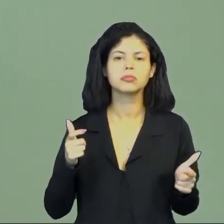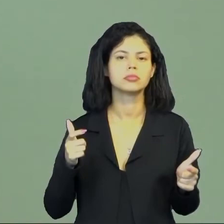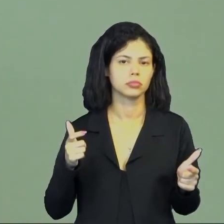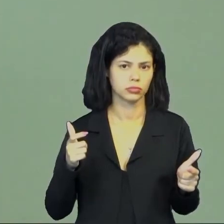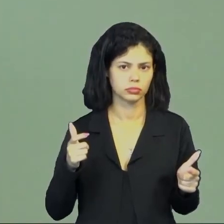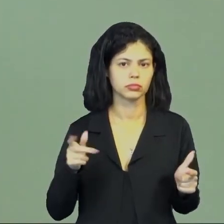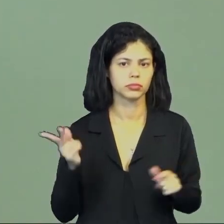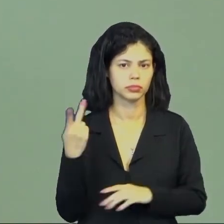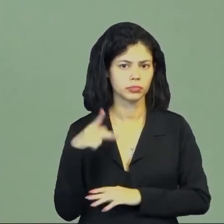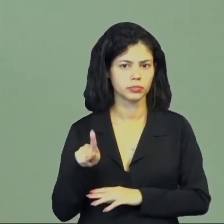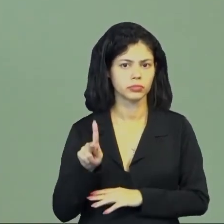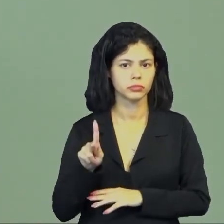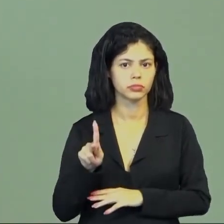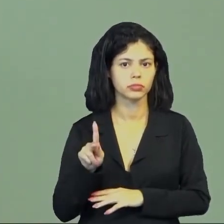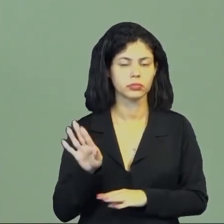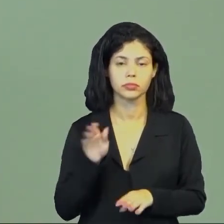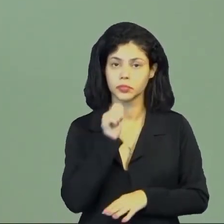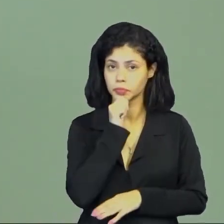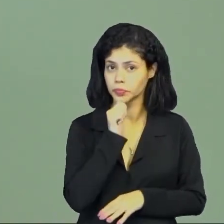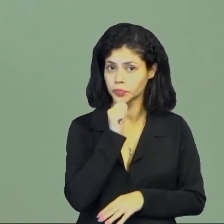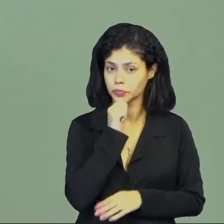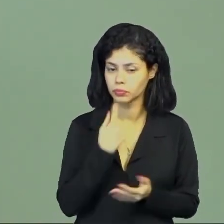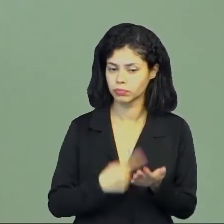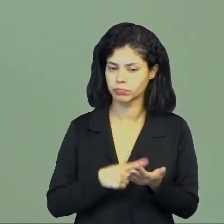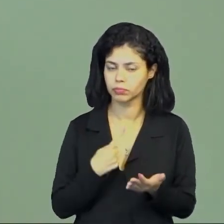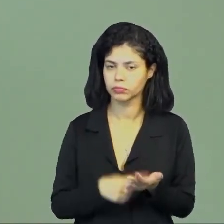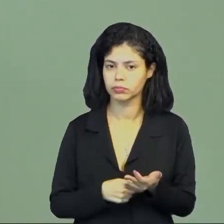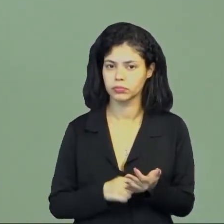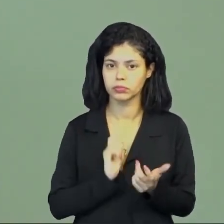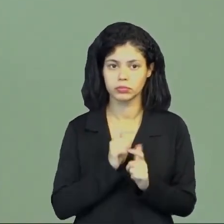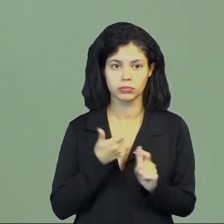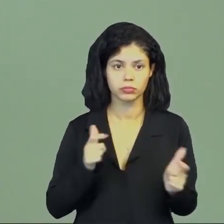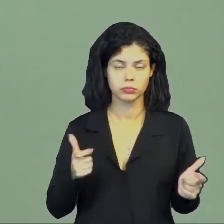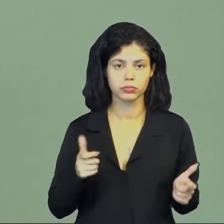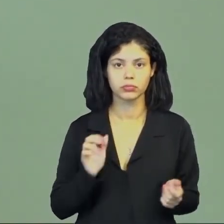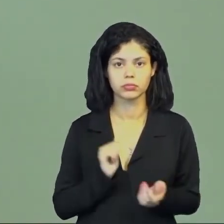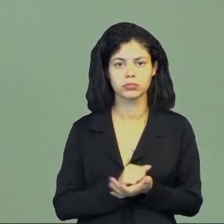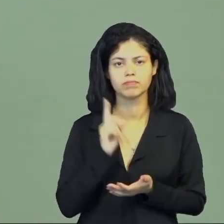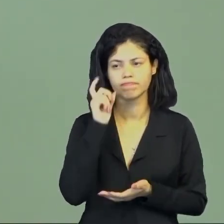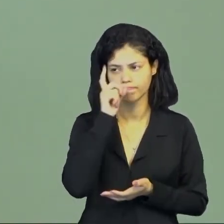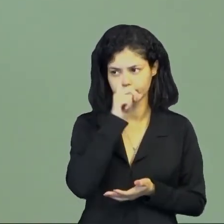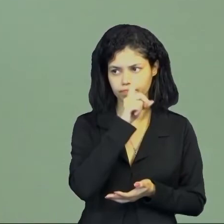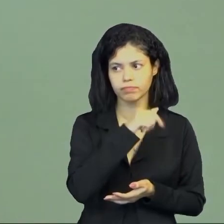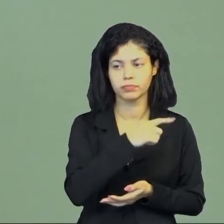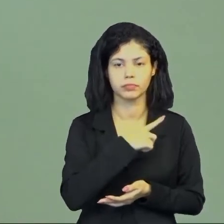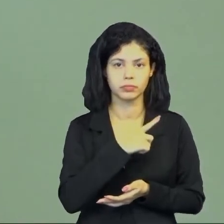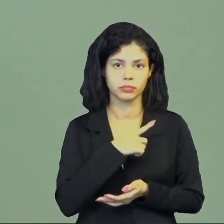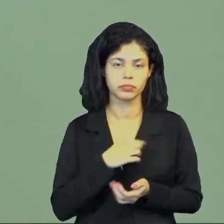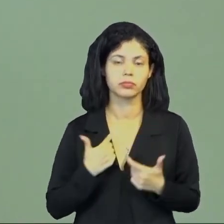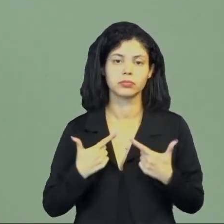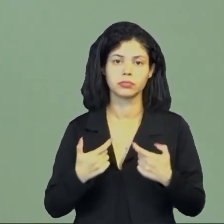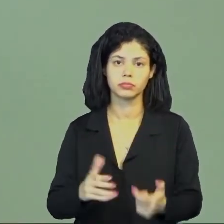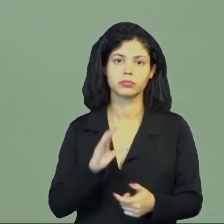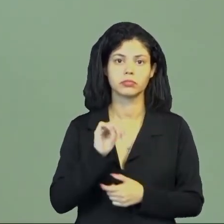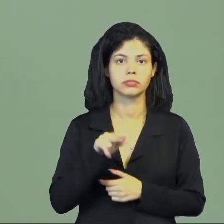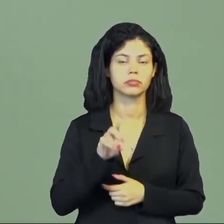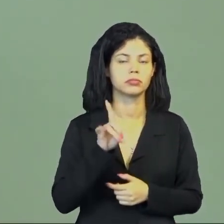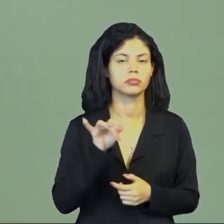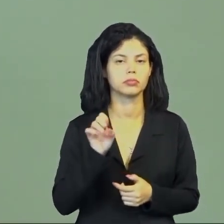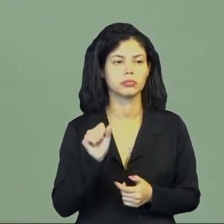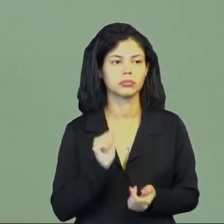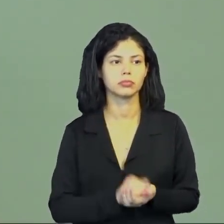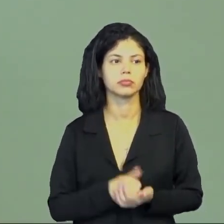O período da Primeira República é um período marcado por grandes tensões, né? Vocês viram aí, a gente tem aí a Guerra de Canudos, tem a Guerra